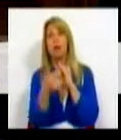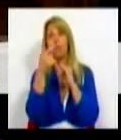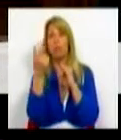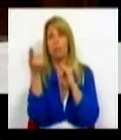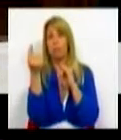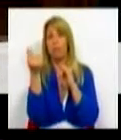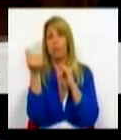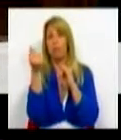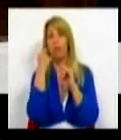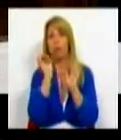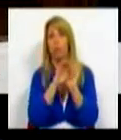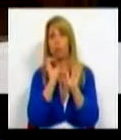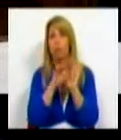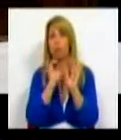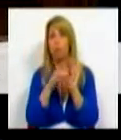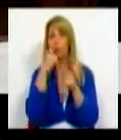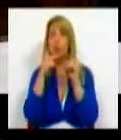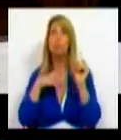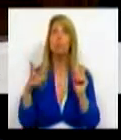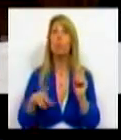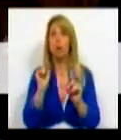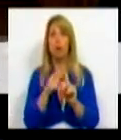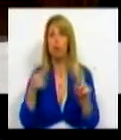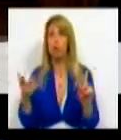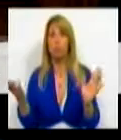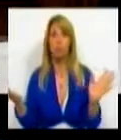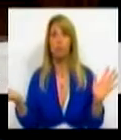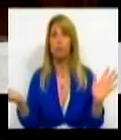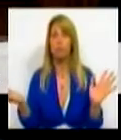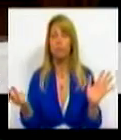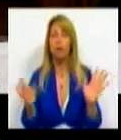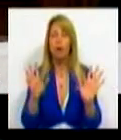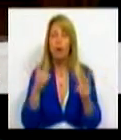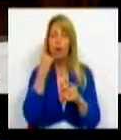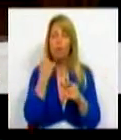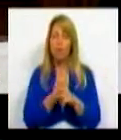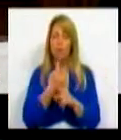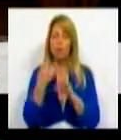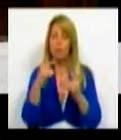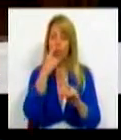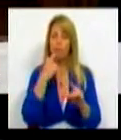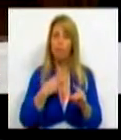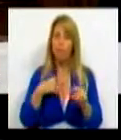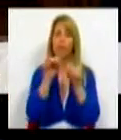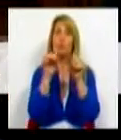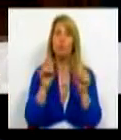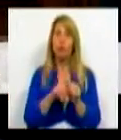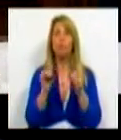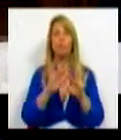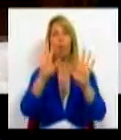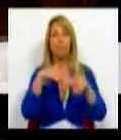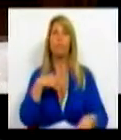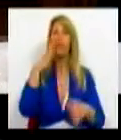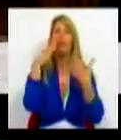depositantes portugueses e os do BANIF em particular. Portanto, uma coisa é haver sistemas informáticos. Quer dizer, é muito simples dizer que não há sistemas